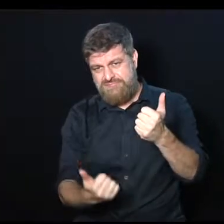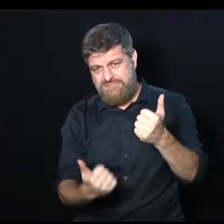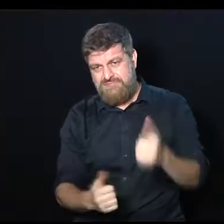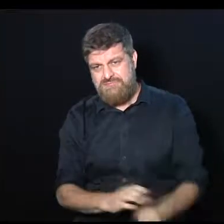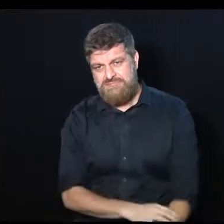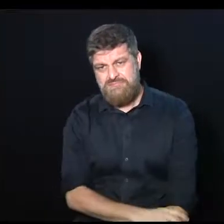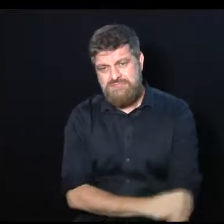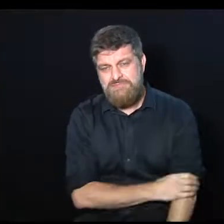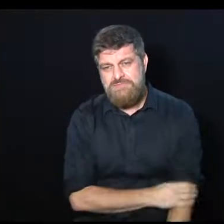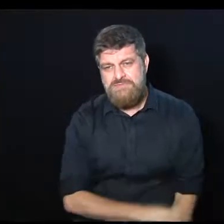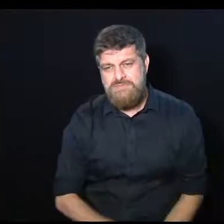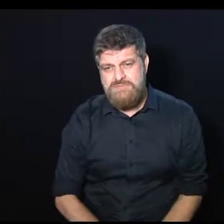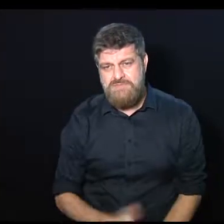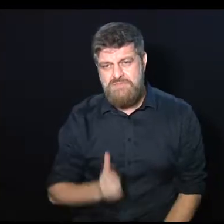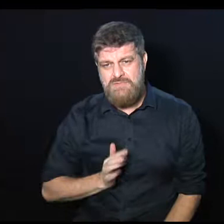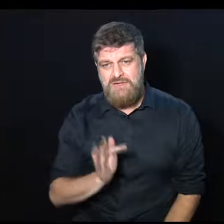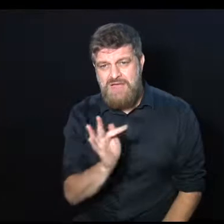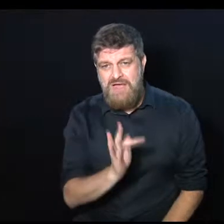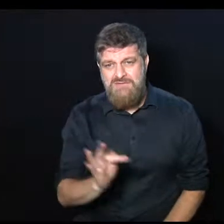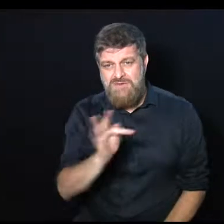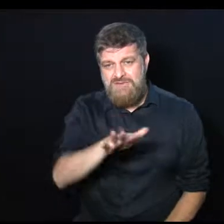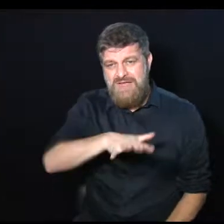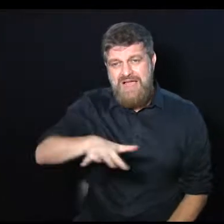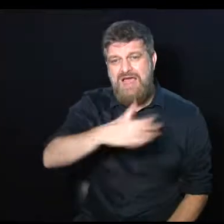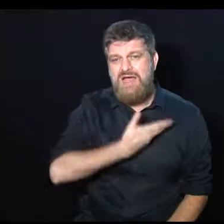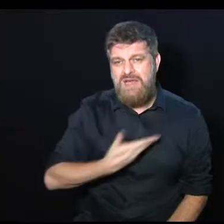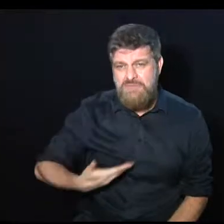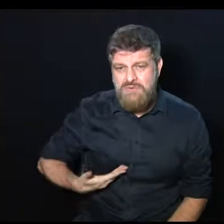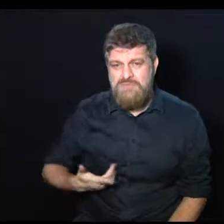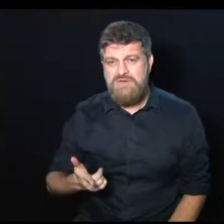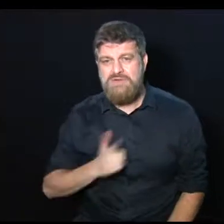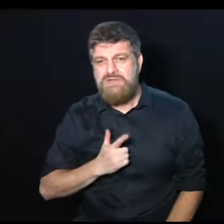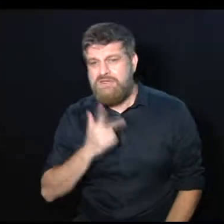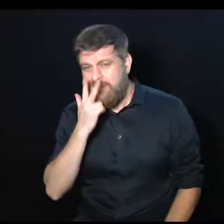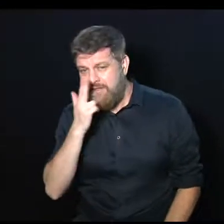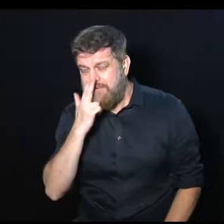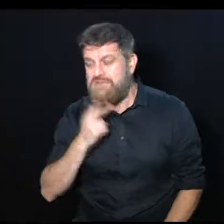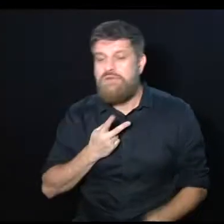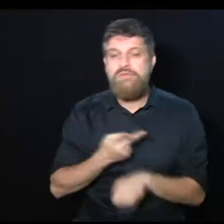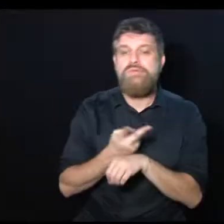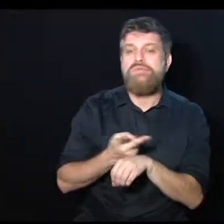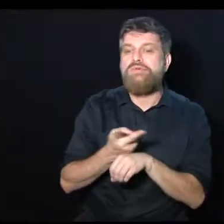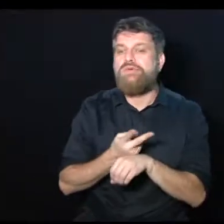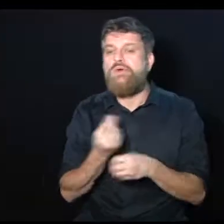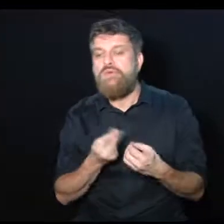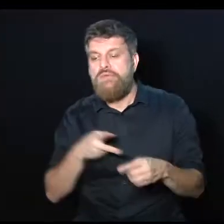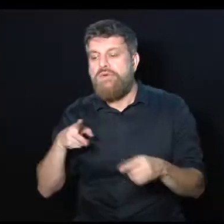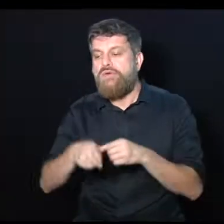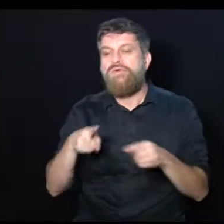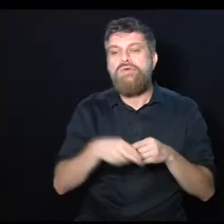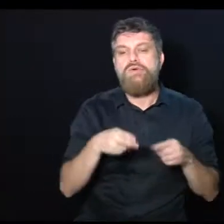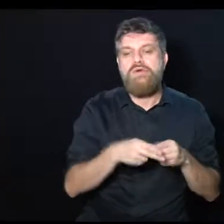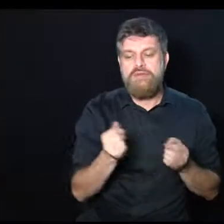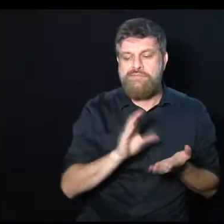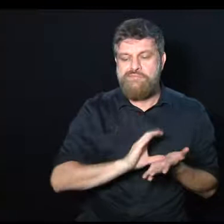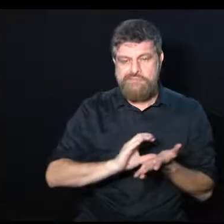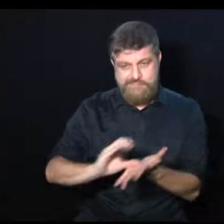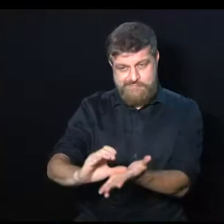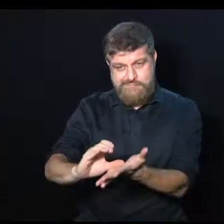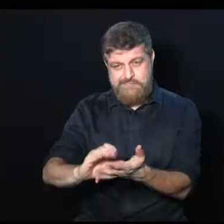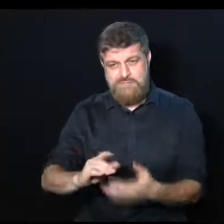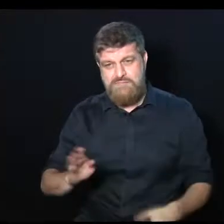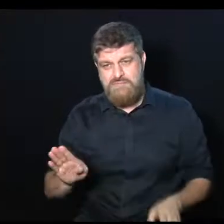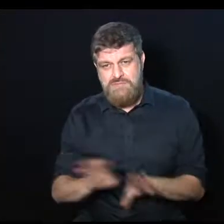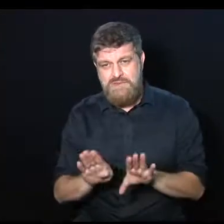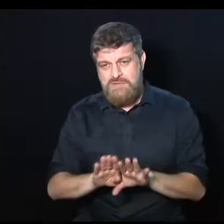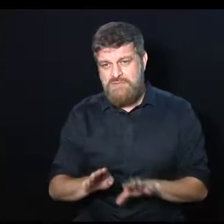sei lá, a universidade, agora o serviço público, as universidades estão uma caça às bruxas violenta, o que acho que talvez, não sei se